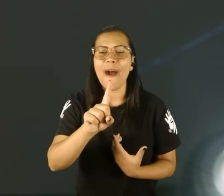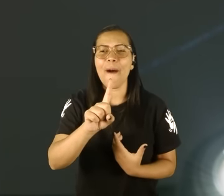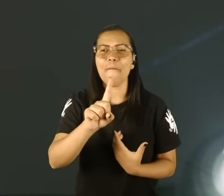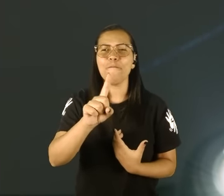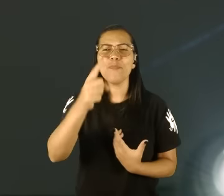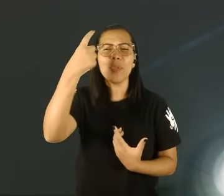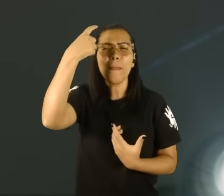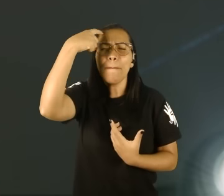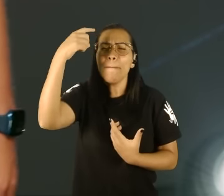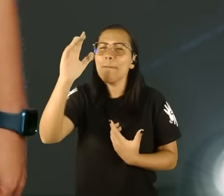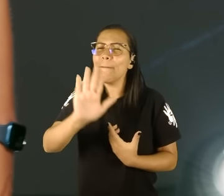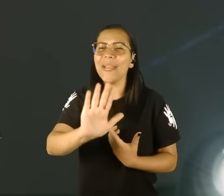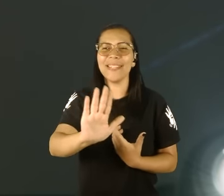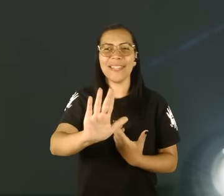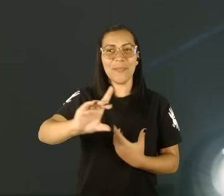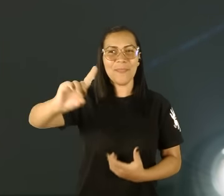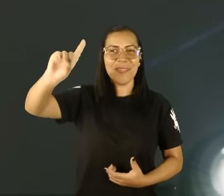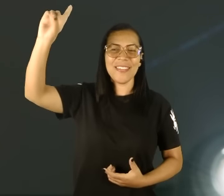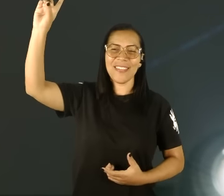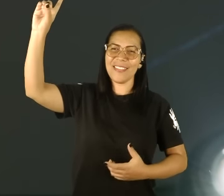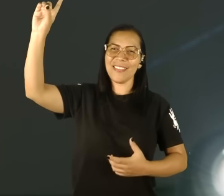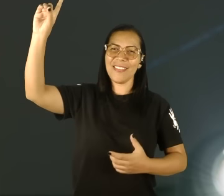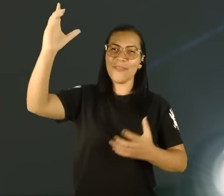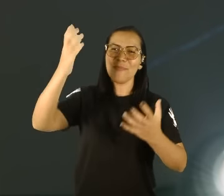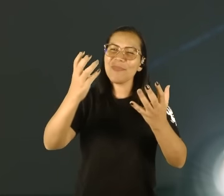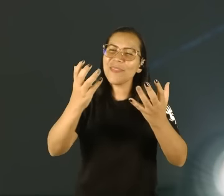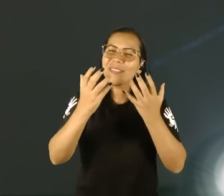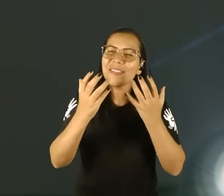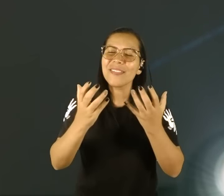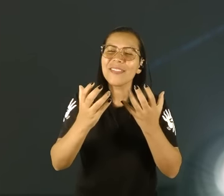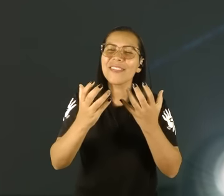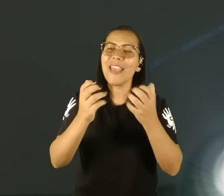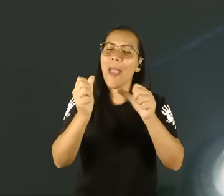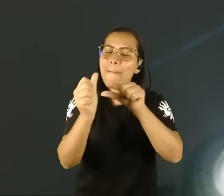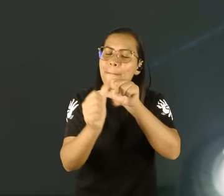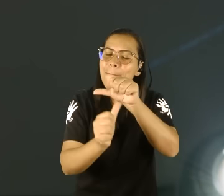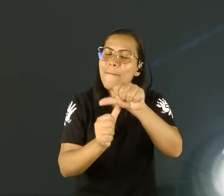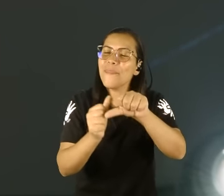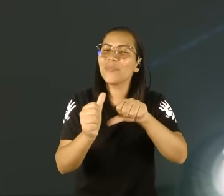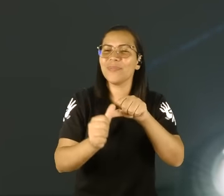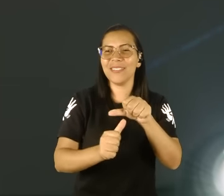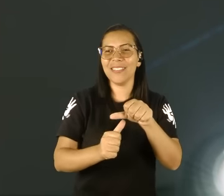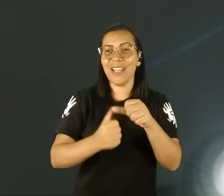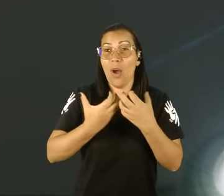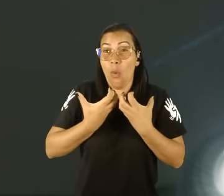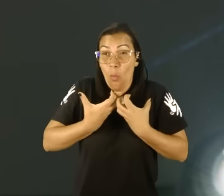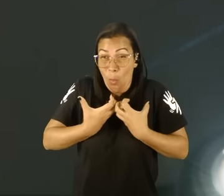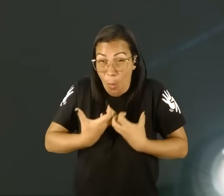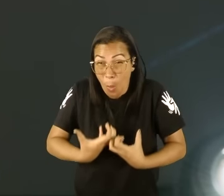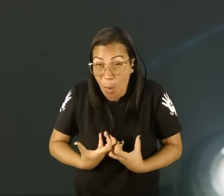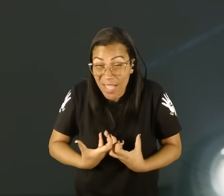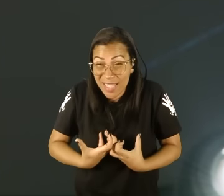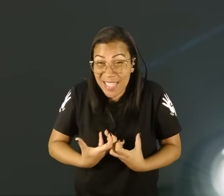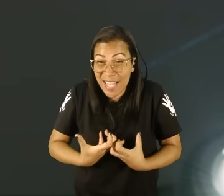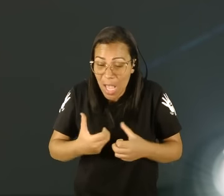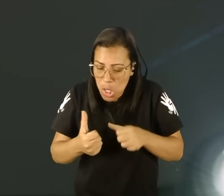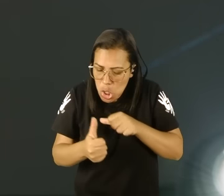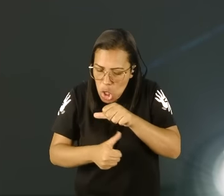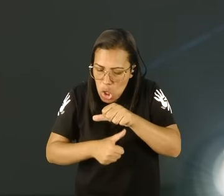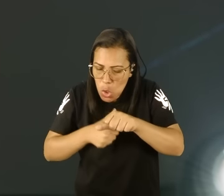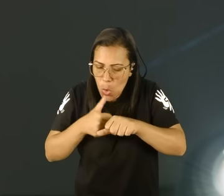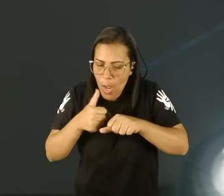Esse camarada que está exausto, deitado sobre a pedra, Deus deu a ele 12 filhos. Dele veio Rubem,